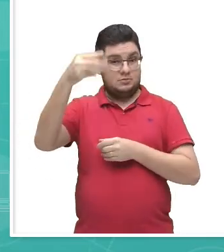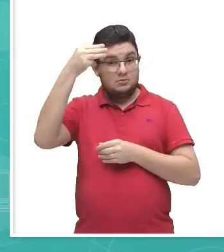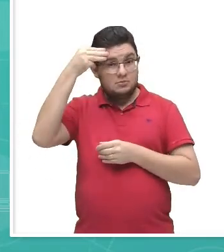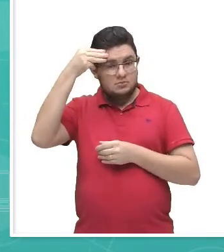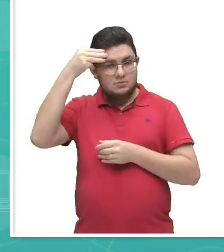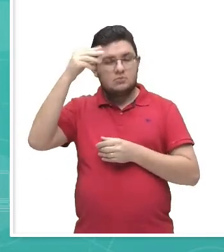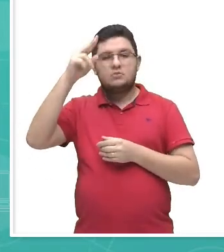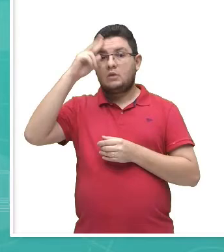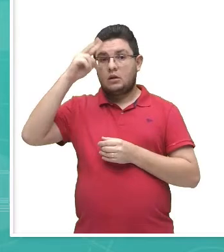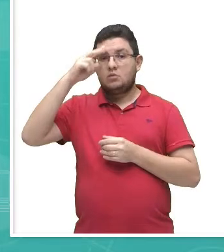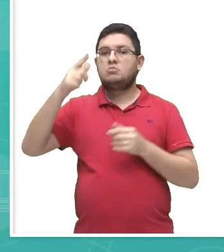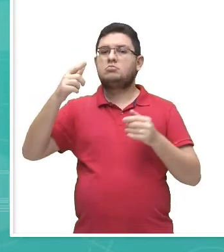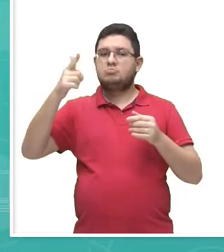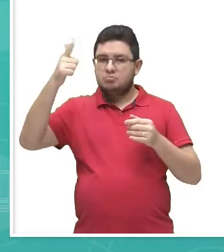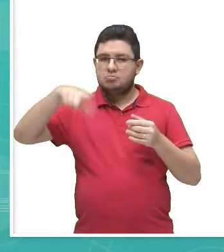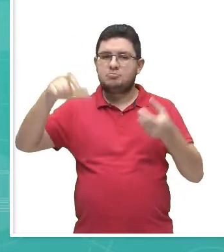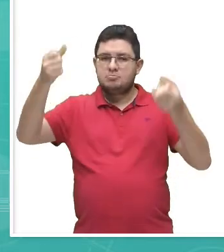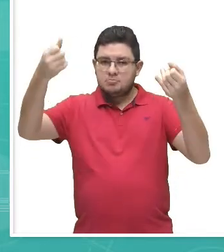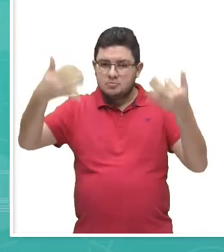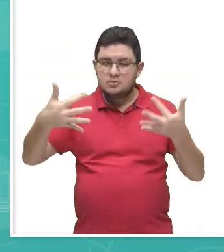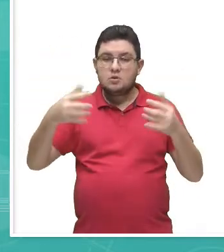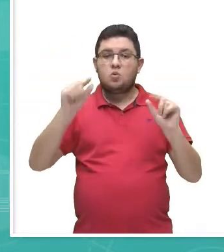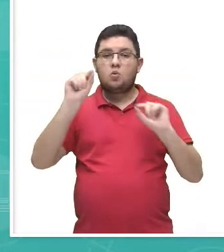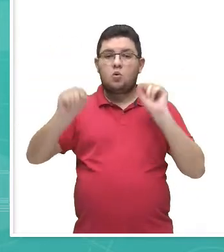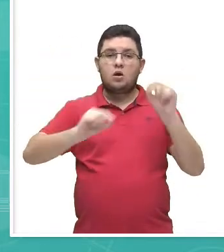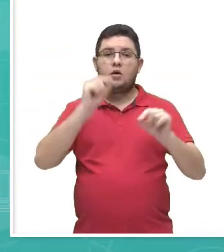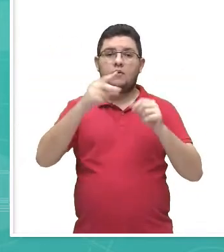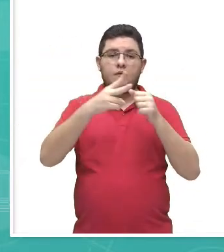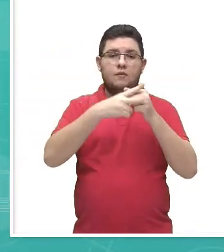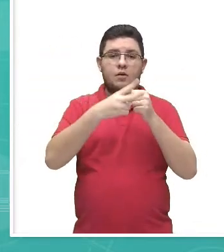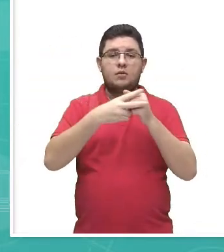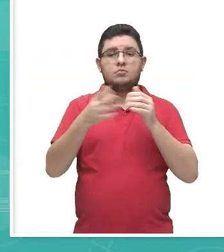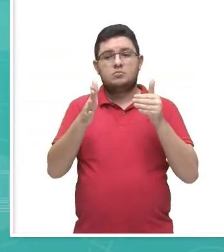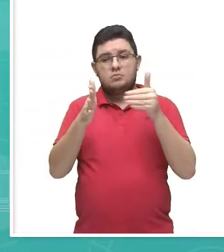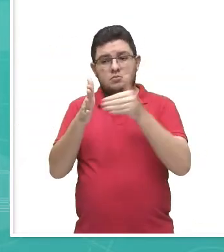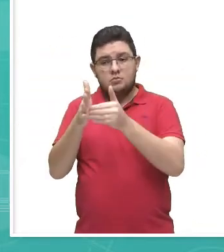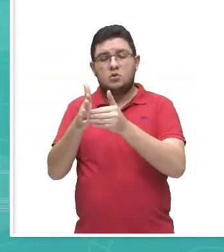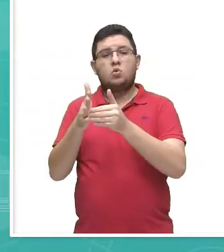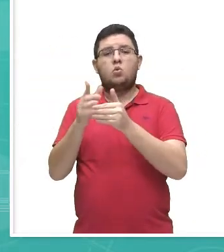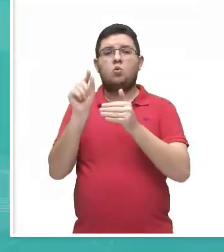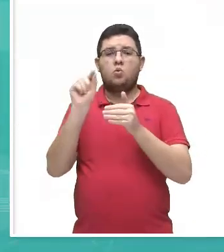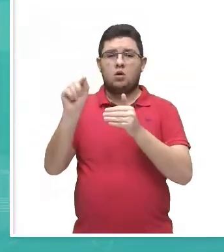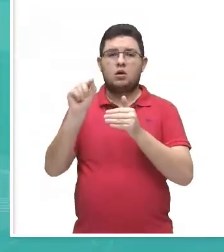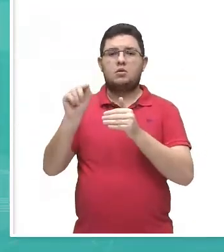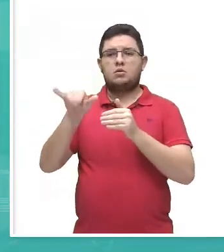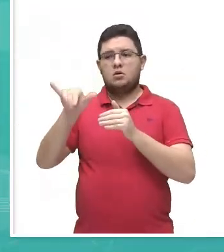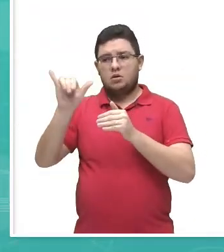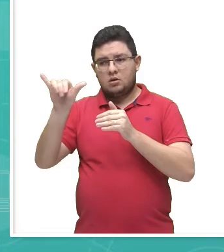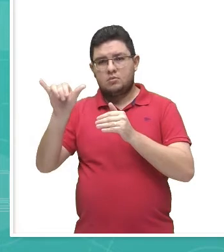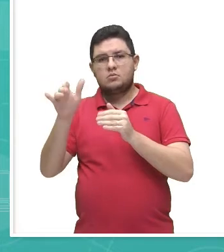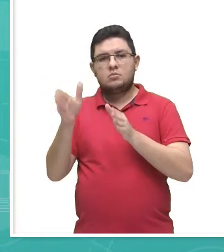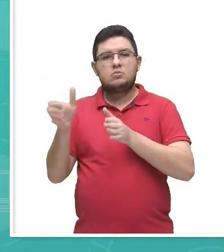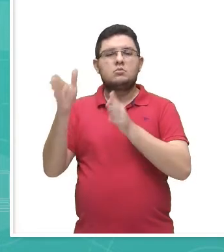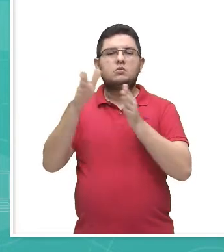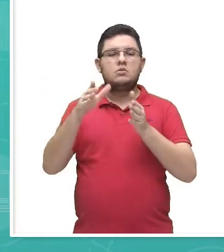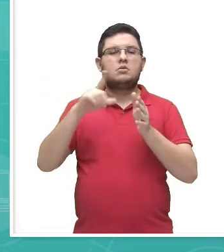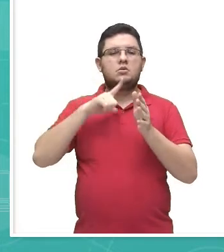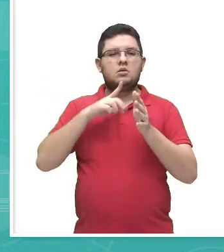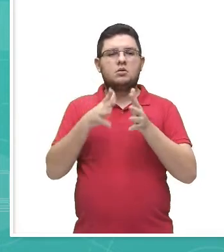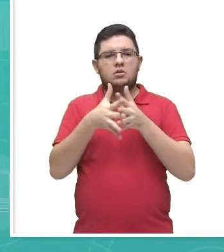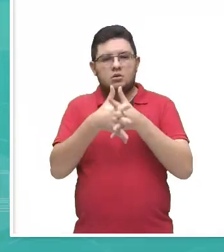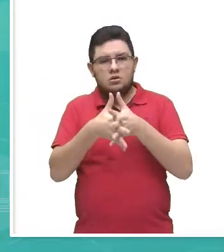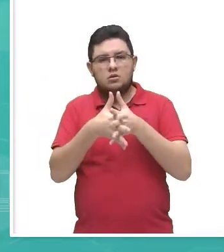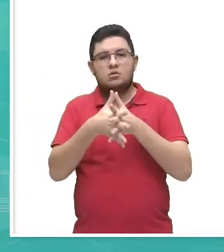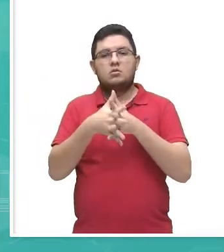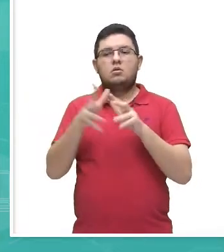terminados em Y e antes do Y tiver uma consoante, substitui o Y por IES. E aí, os verbos ali que